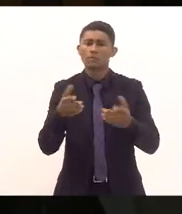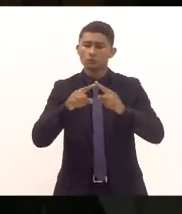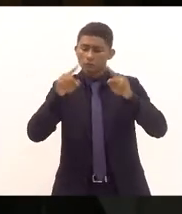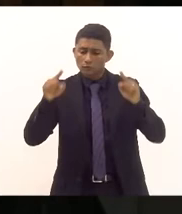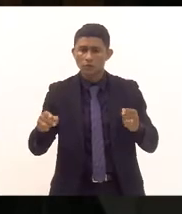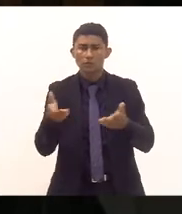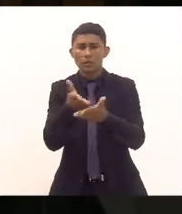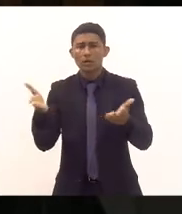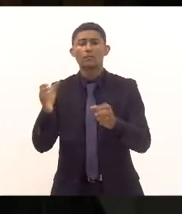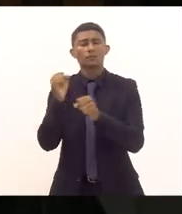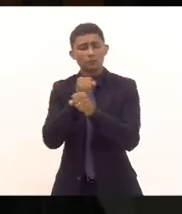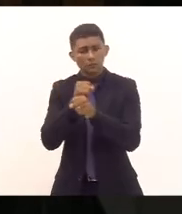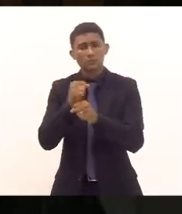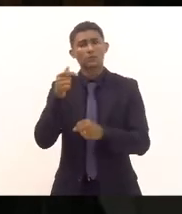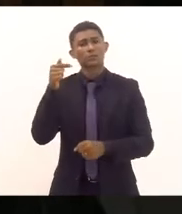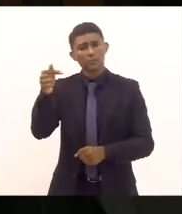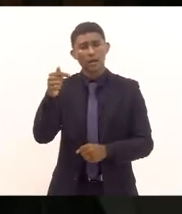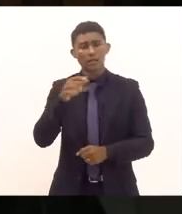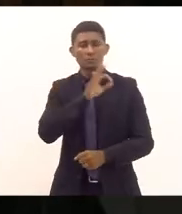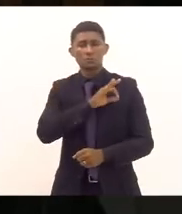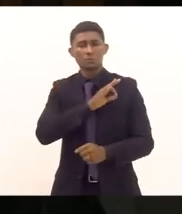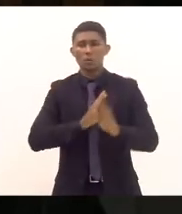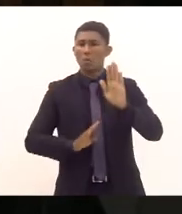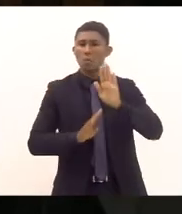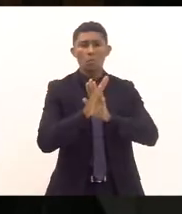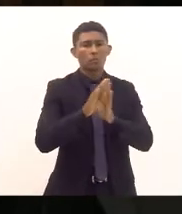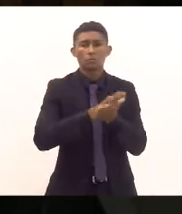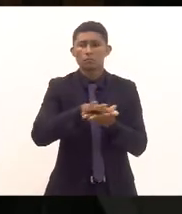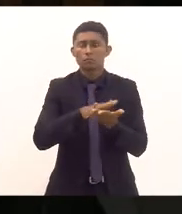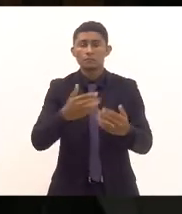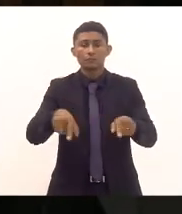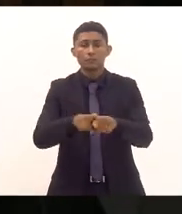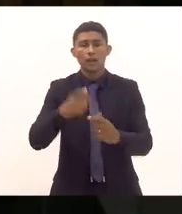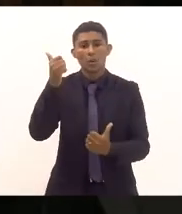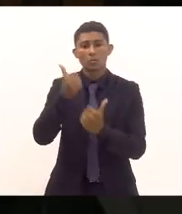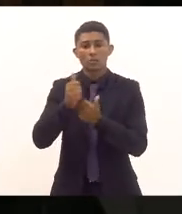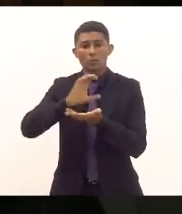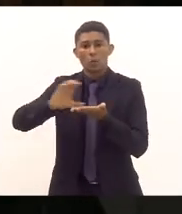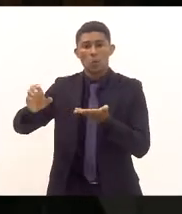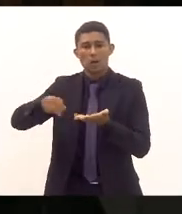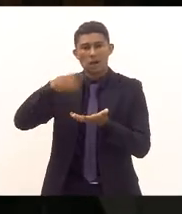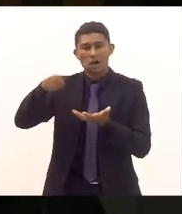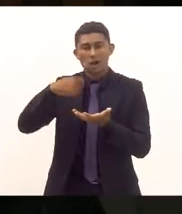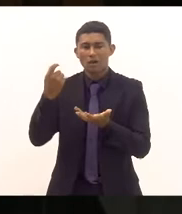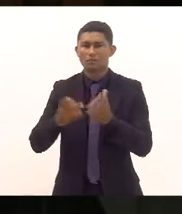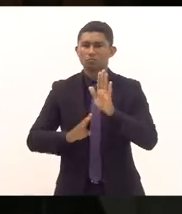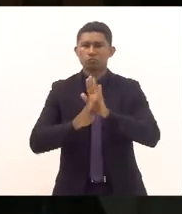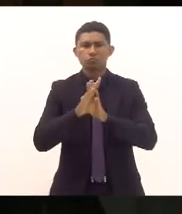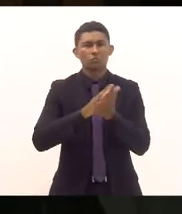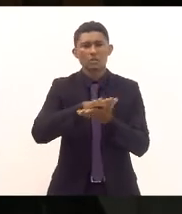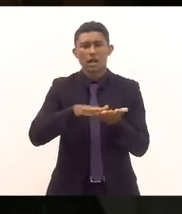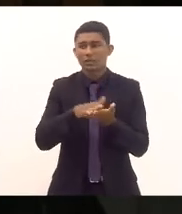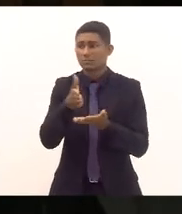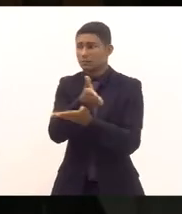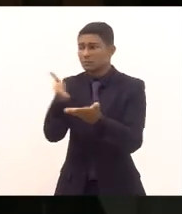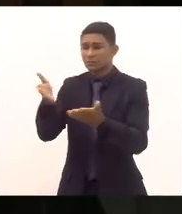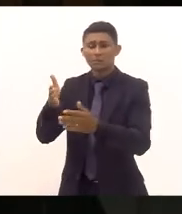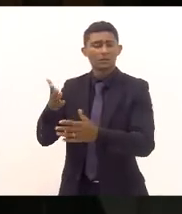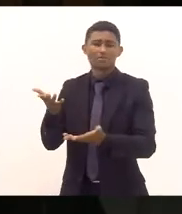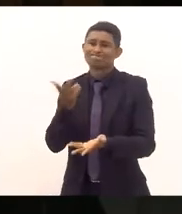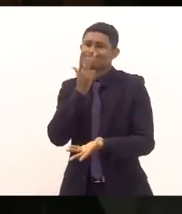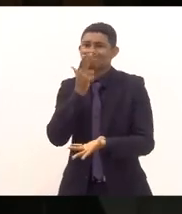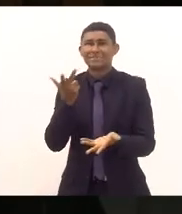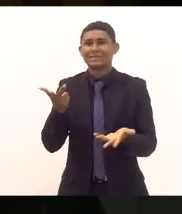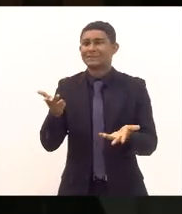há sete anos sem reajuste há 12 anos sem reajuste no valor do auxílio-alimentação São servidores que estão empobrecendo que estão